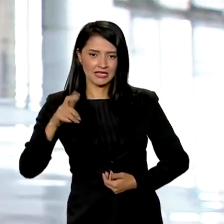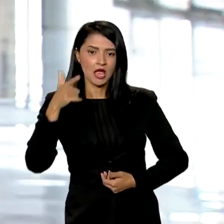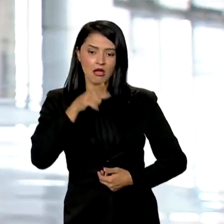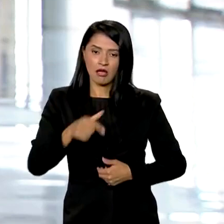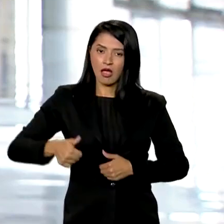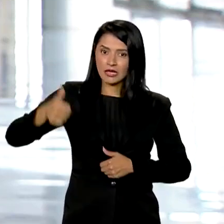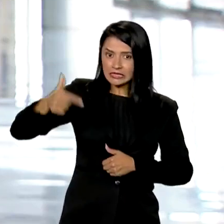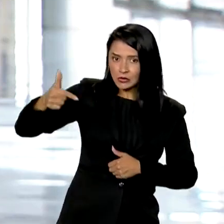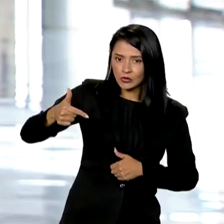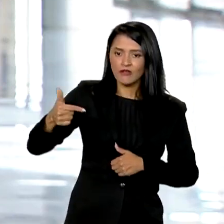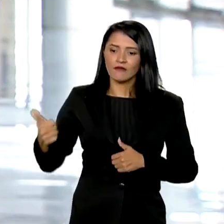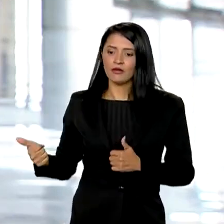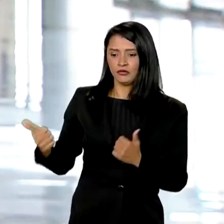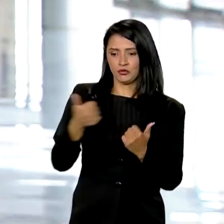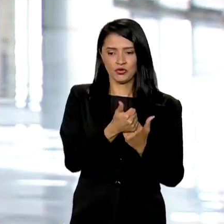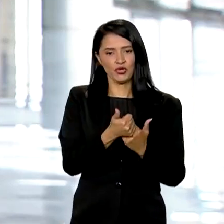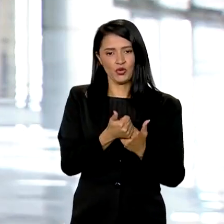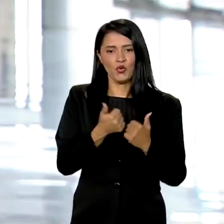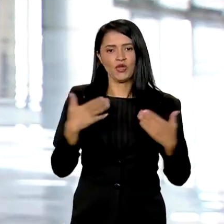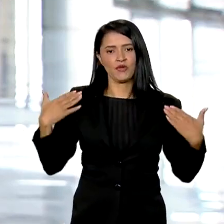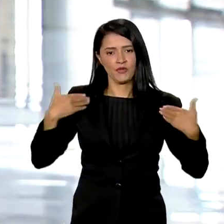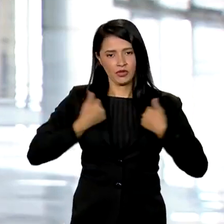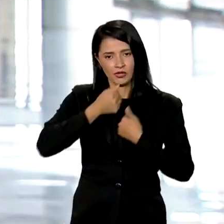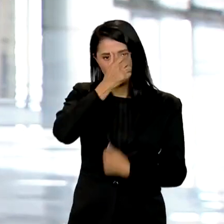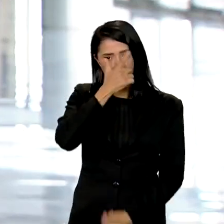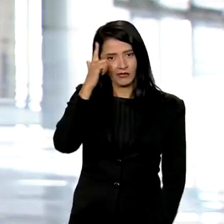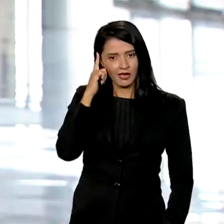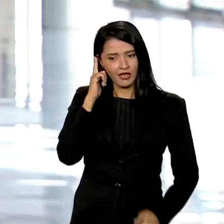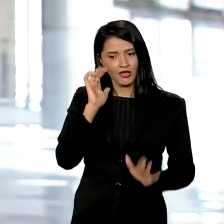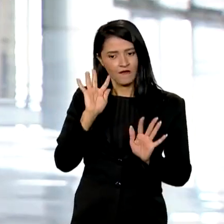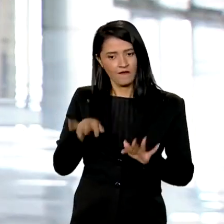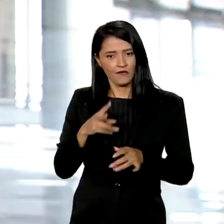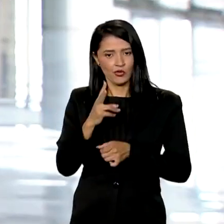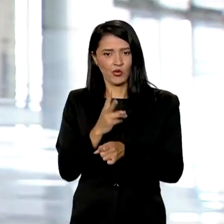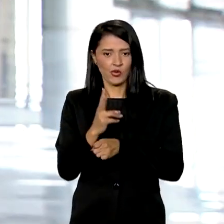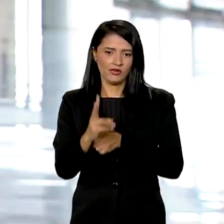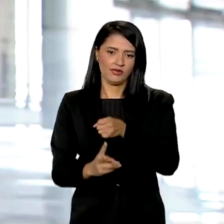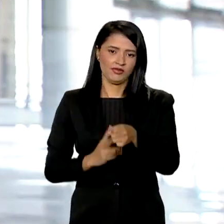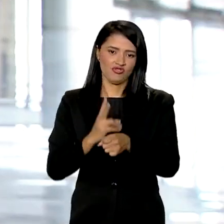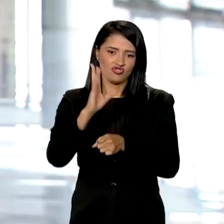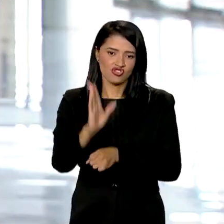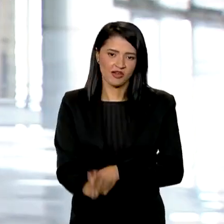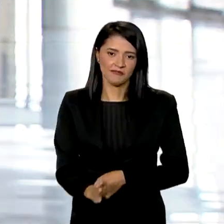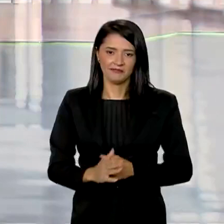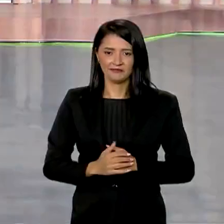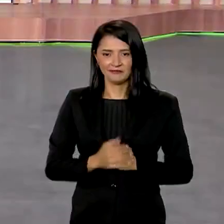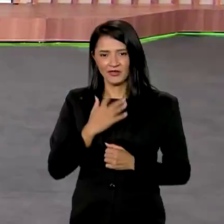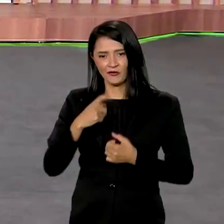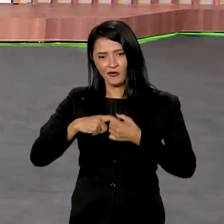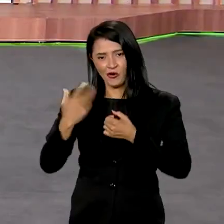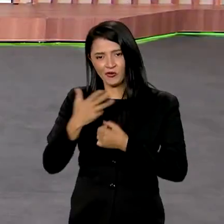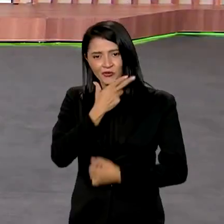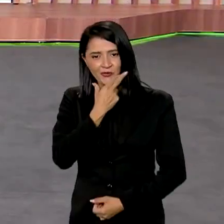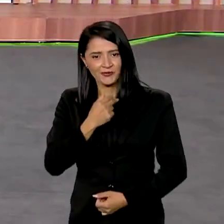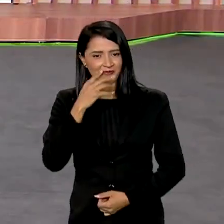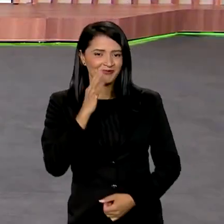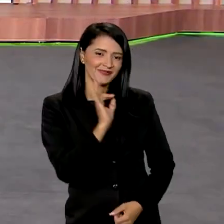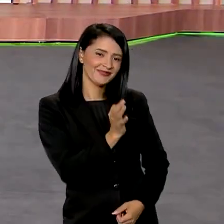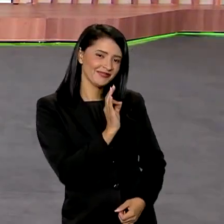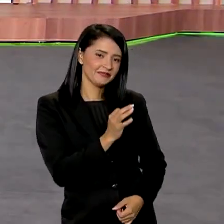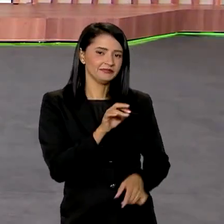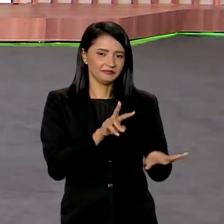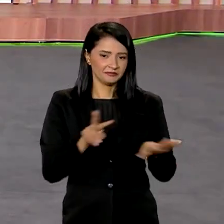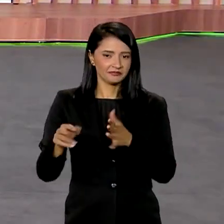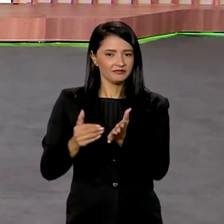vai substituir o ministro Alexandre de Moraes, que completa seu segundo biênio. Volto com você, Roberto. É isso aí, Gabriela. A